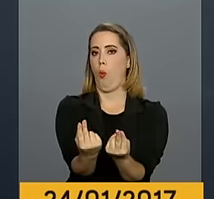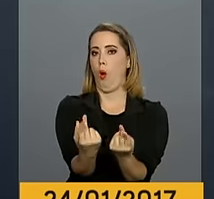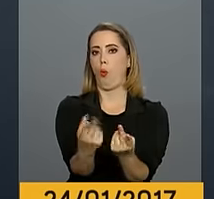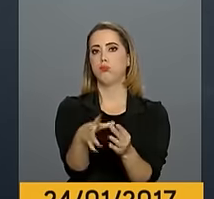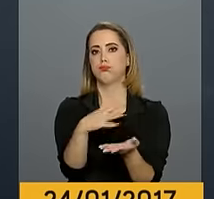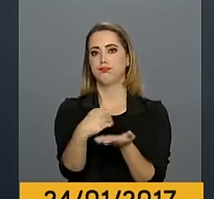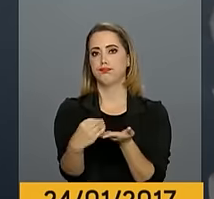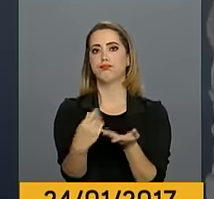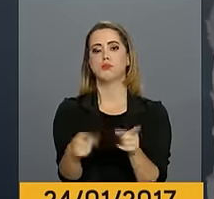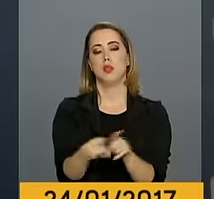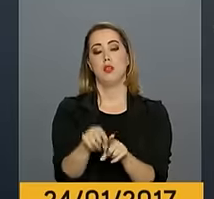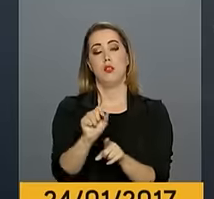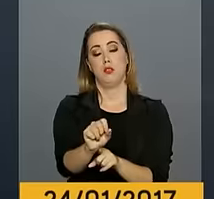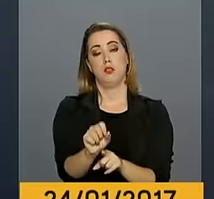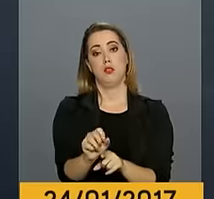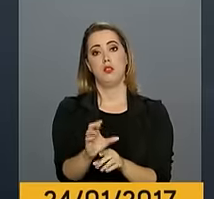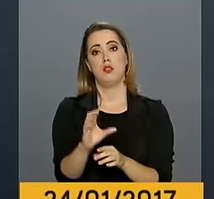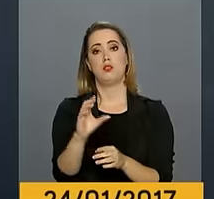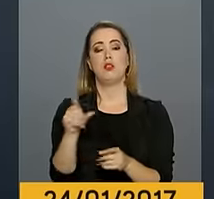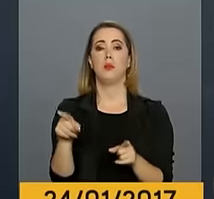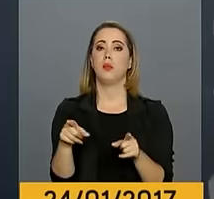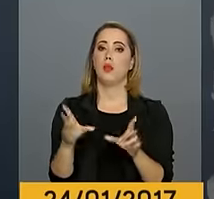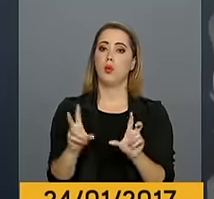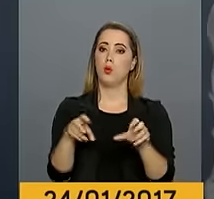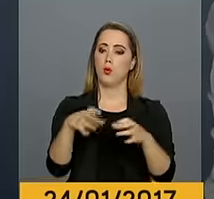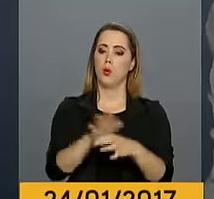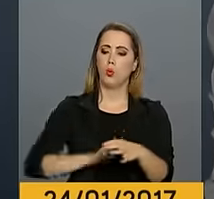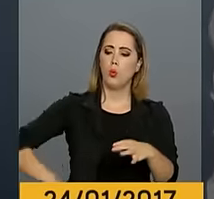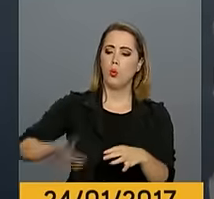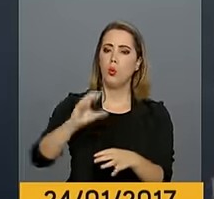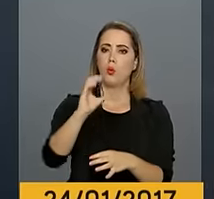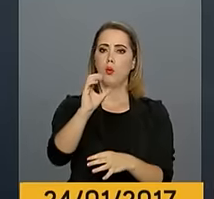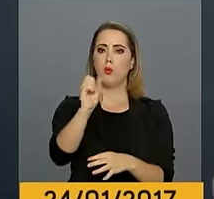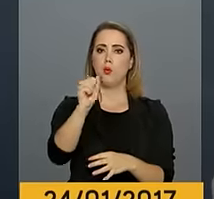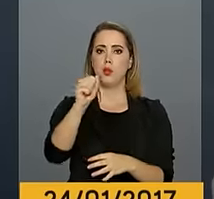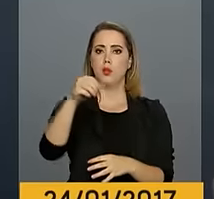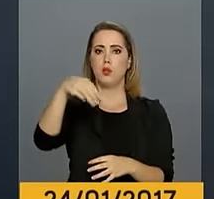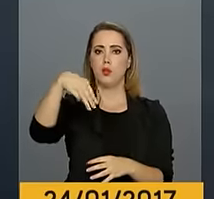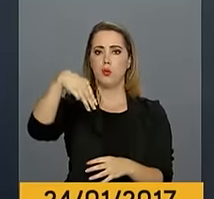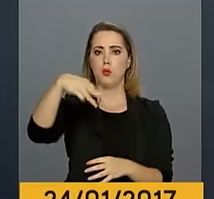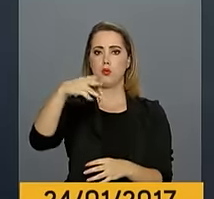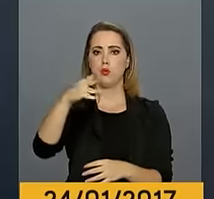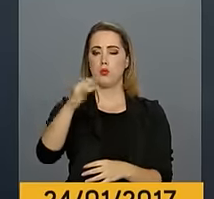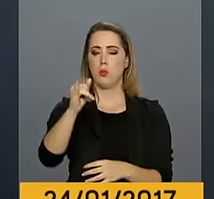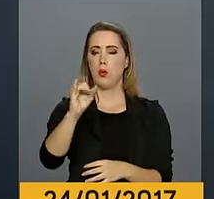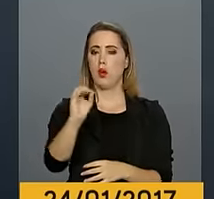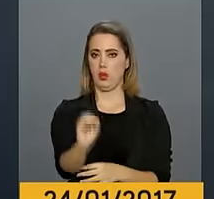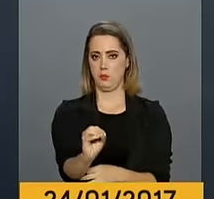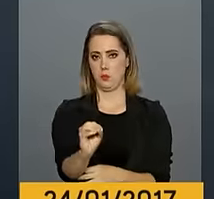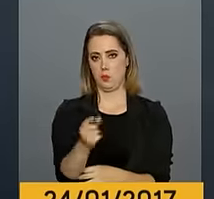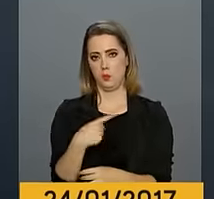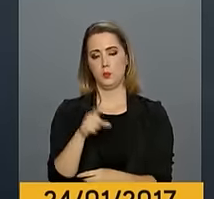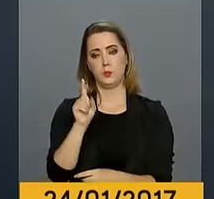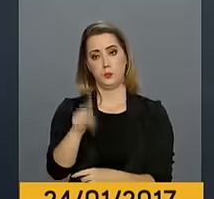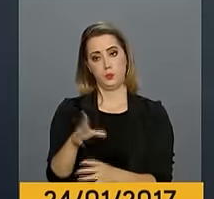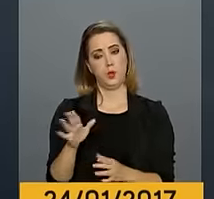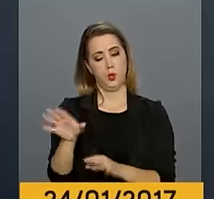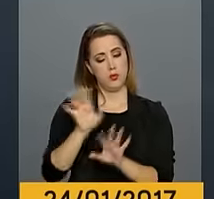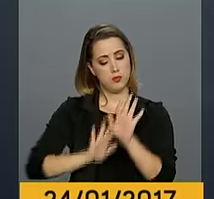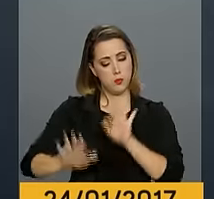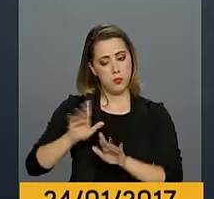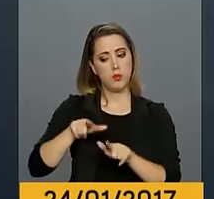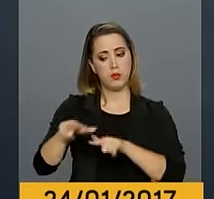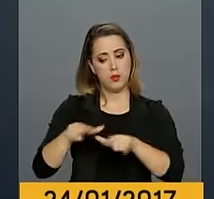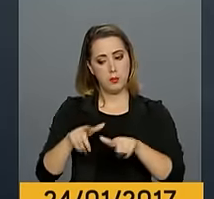setor do câmbio, né, doutor Pedro, nós vamos cuidar disso, porque sabe que uma das principais preocupações do governo é